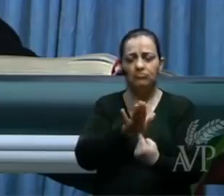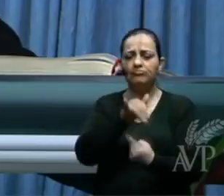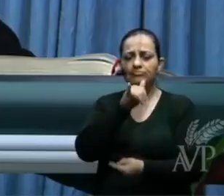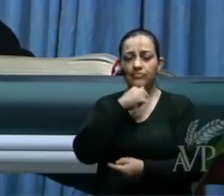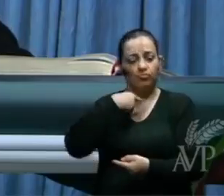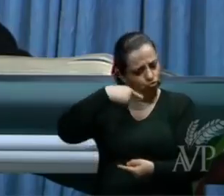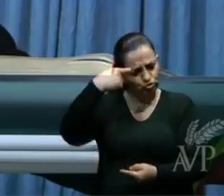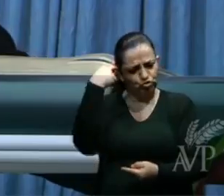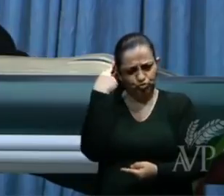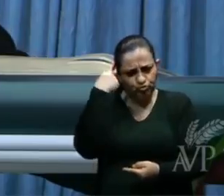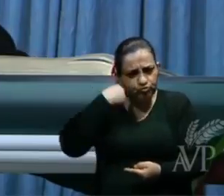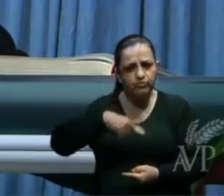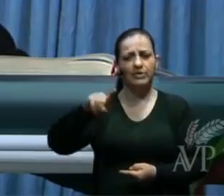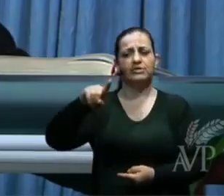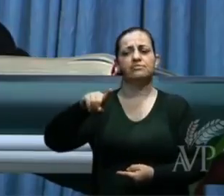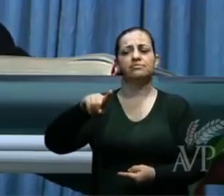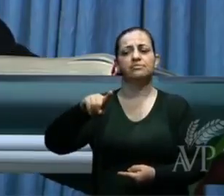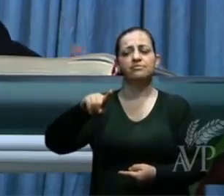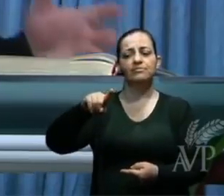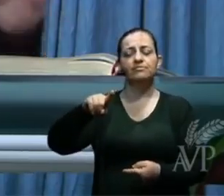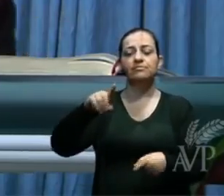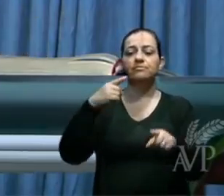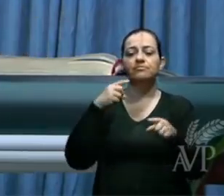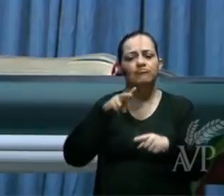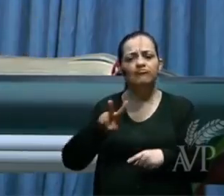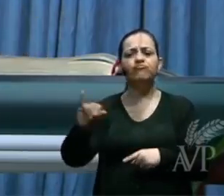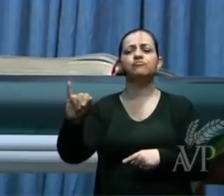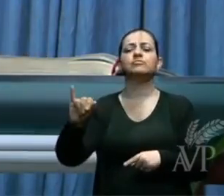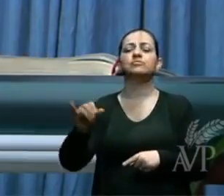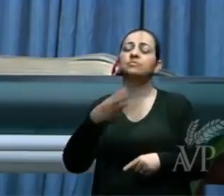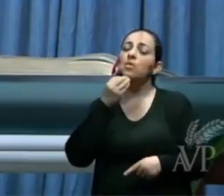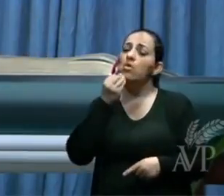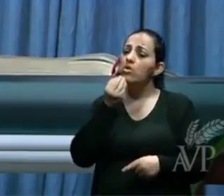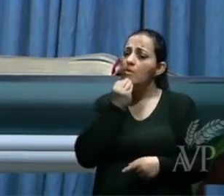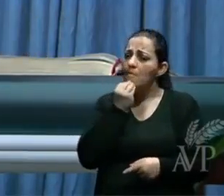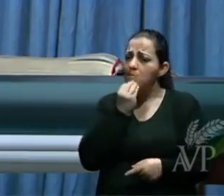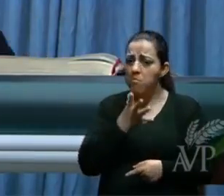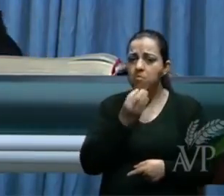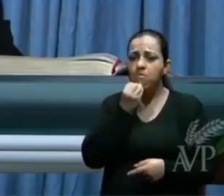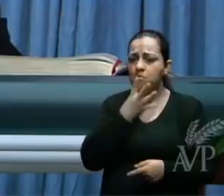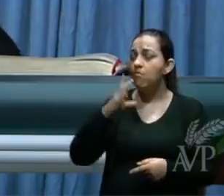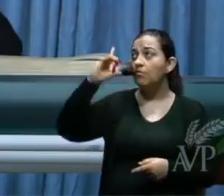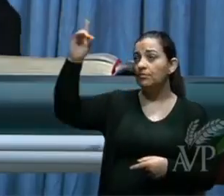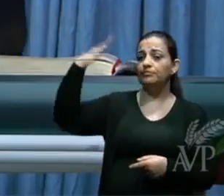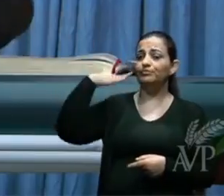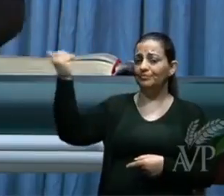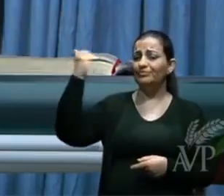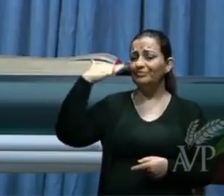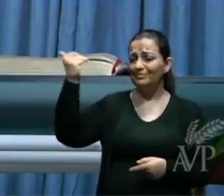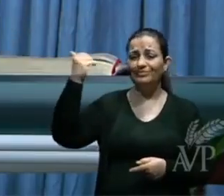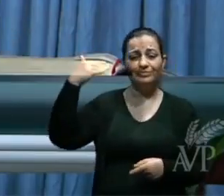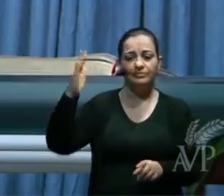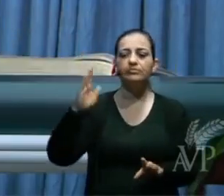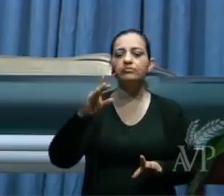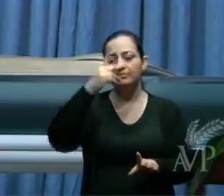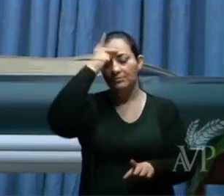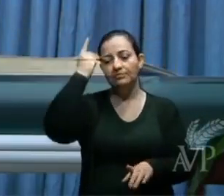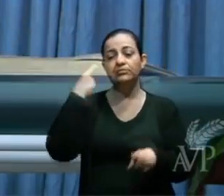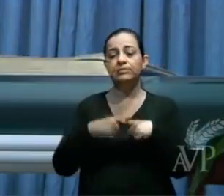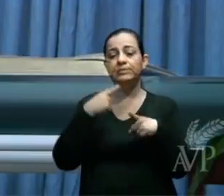vai é bom quando deus chama pessoa porque a pessoa não põe nada desse